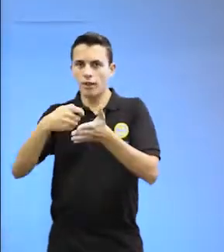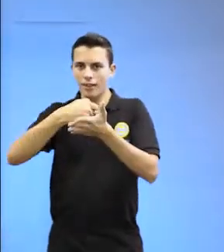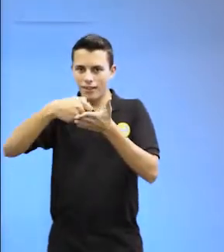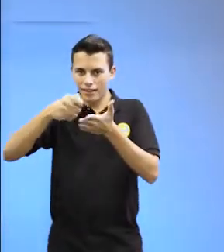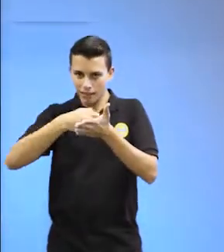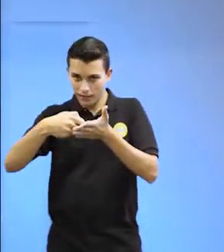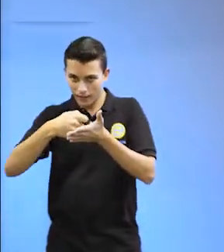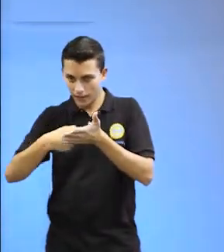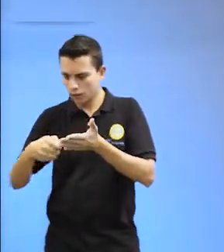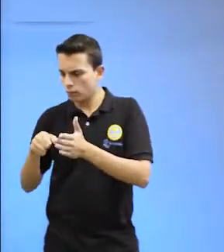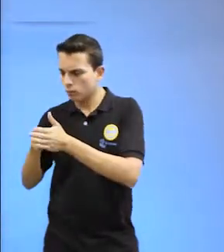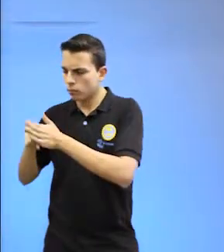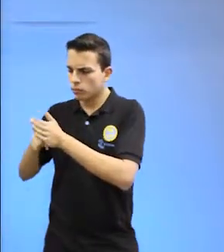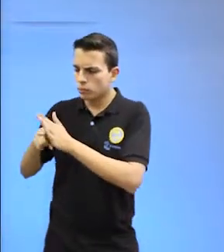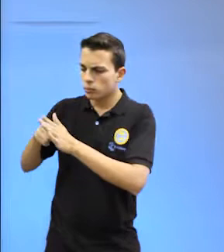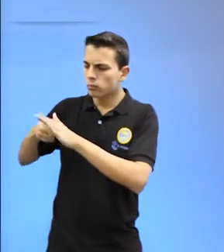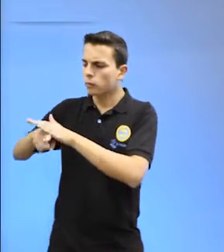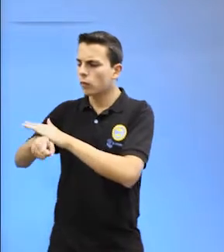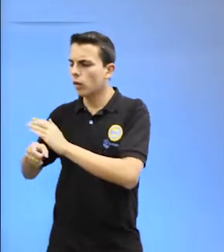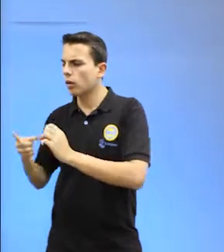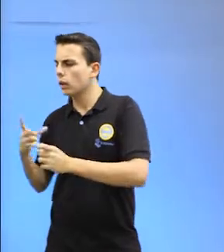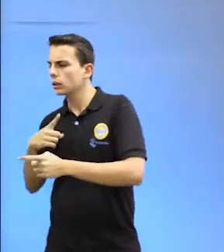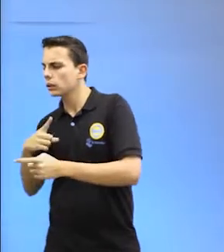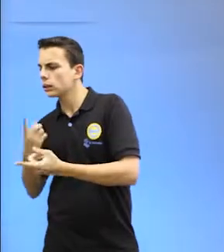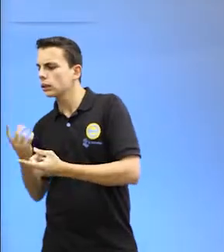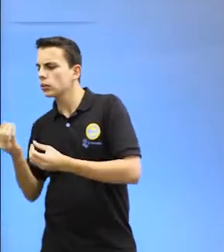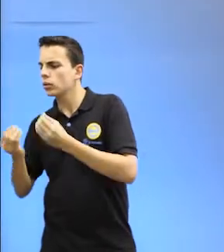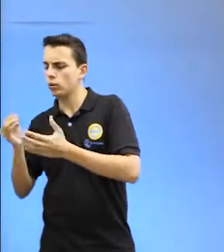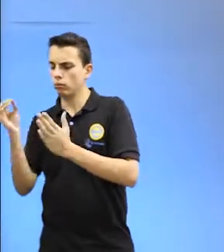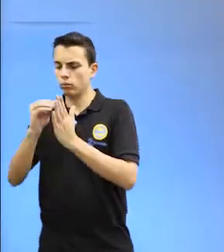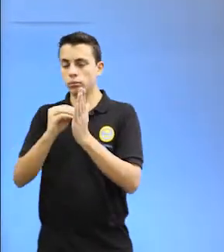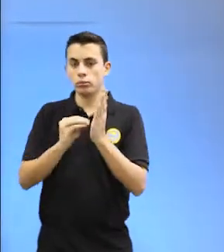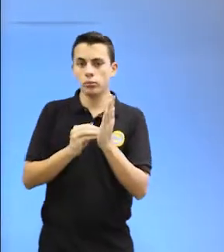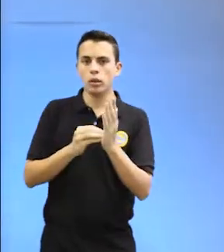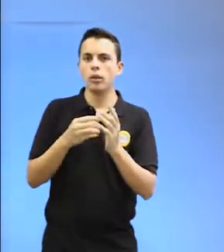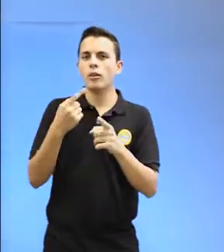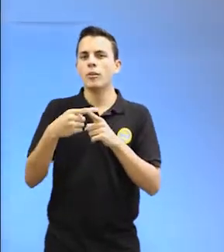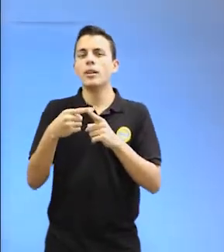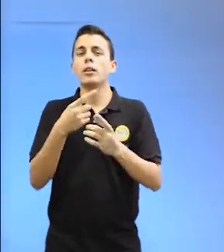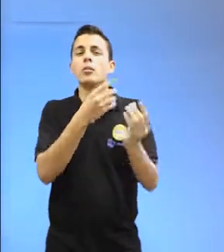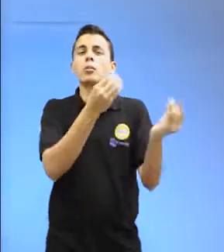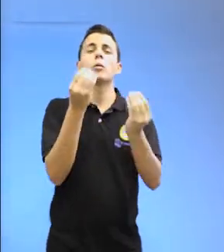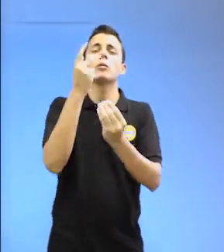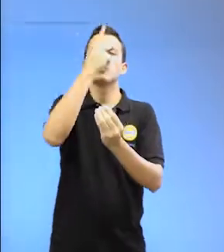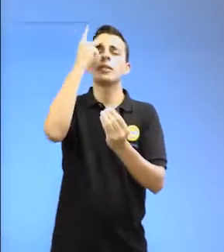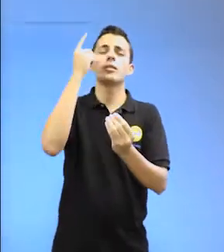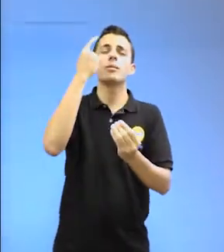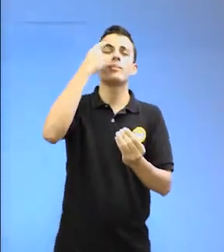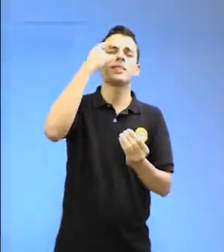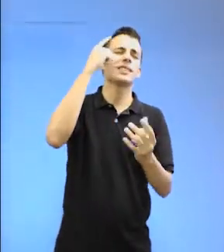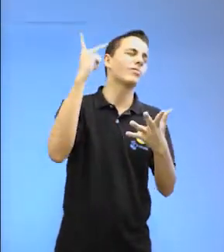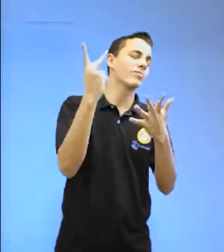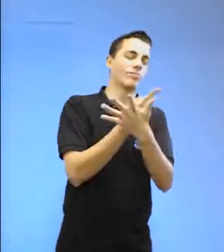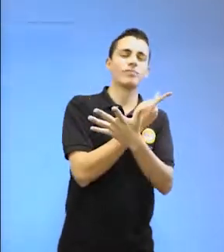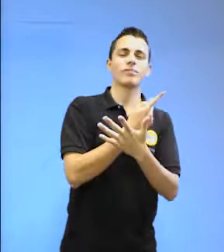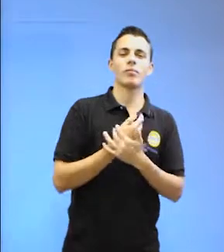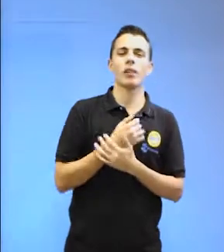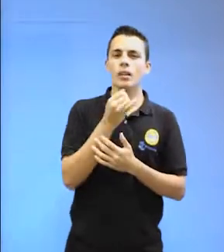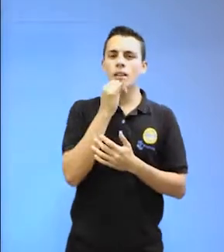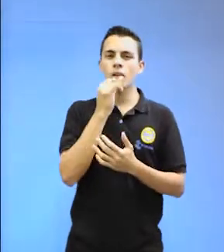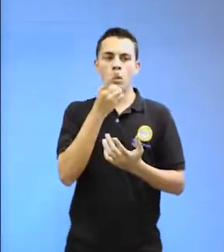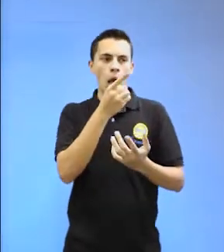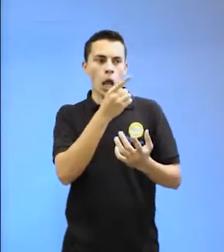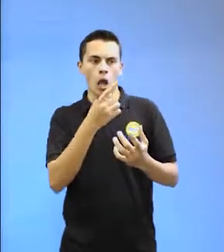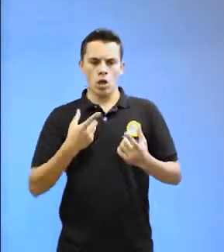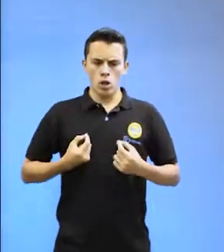umas ideias muito equivocadas. Por exemplo, câncer de mama só dá em idoso. Uhum. Ou só dá em pessoa